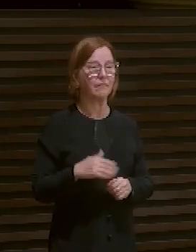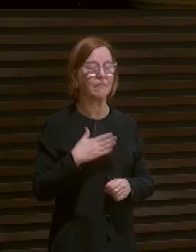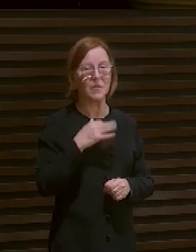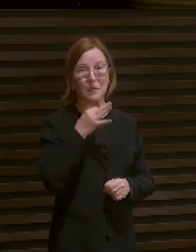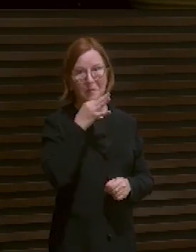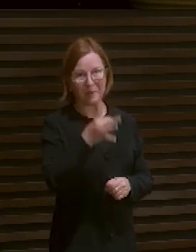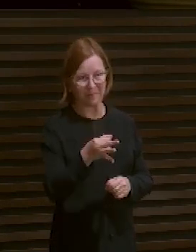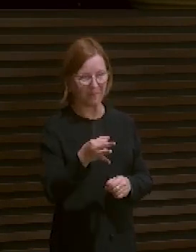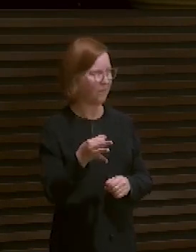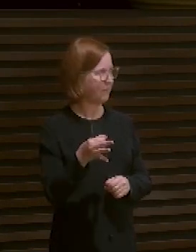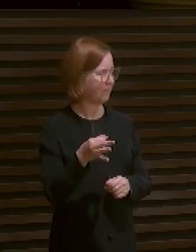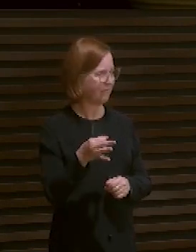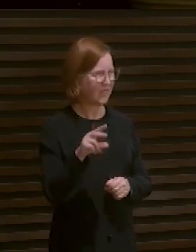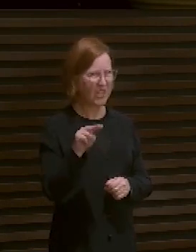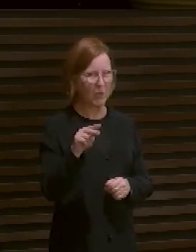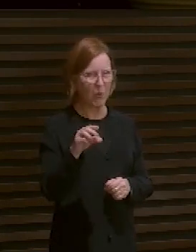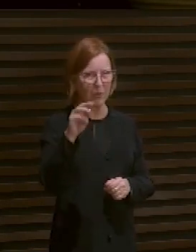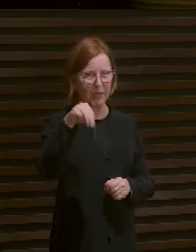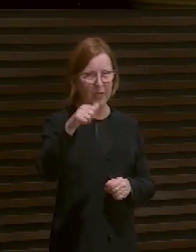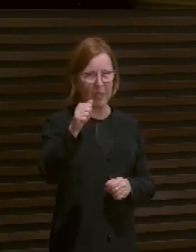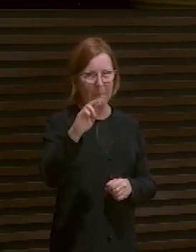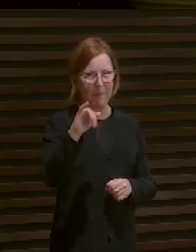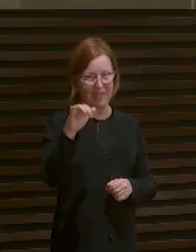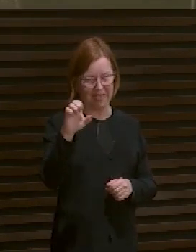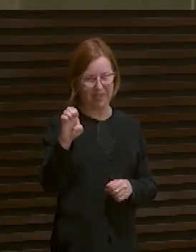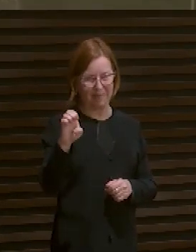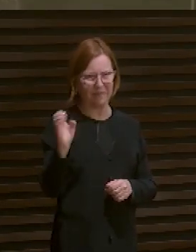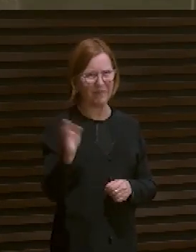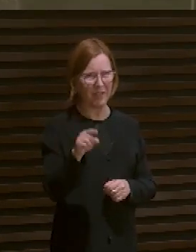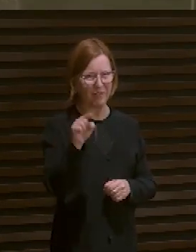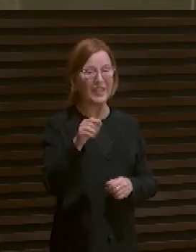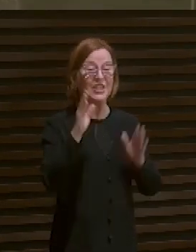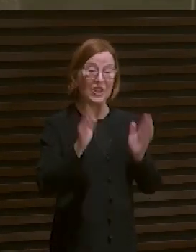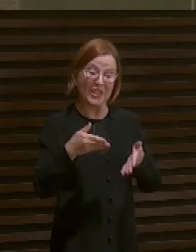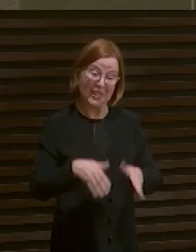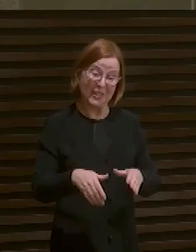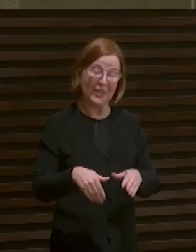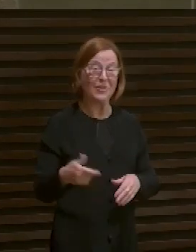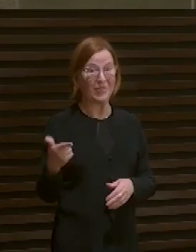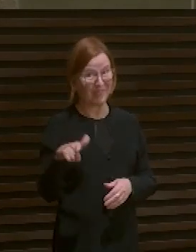de Marie Monsen. Você já nasceu de novo?